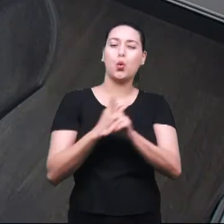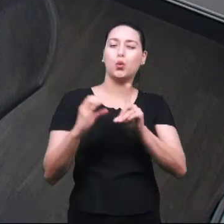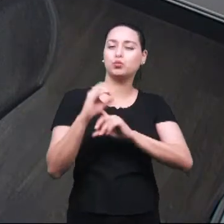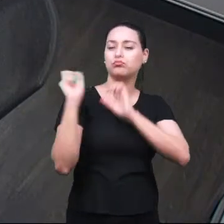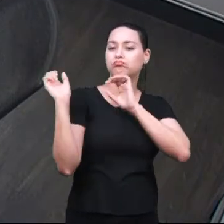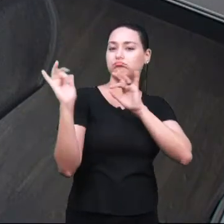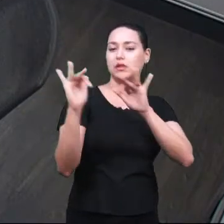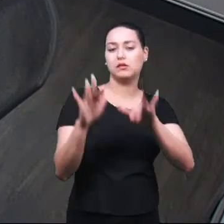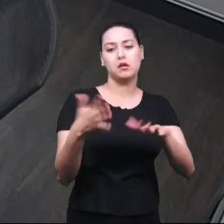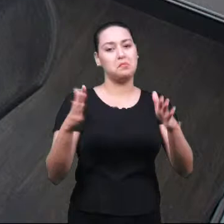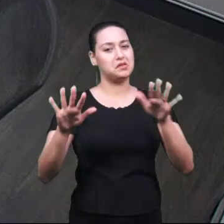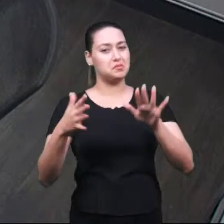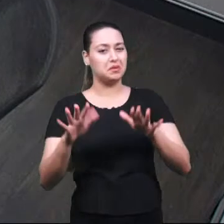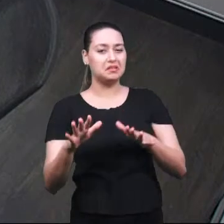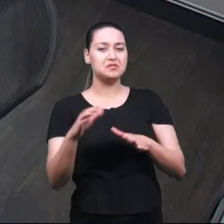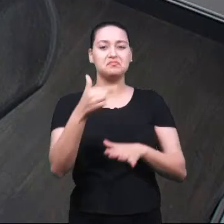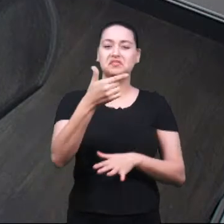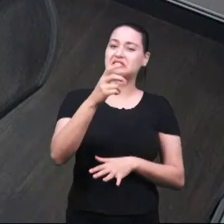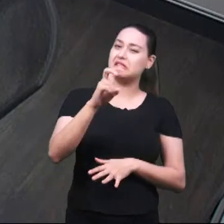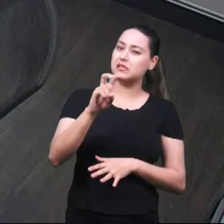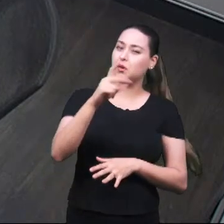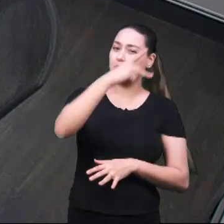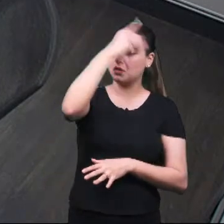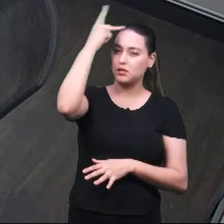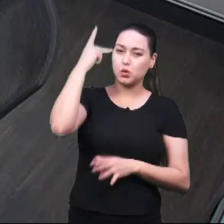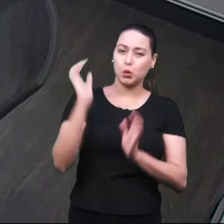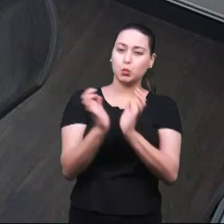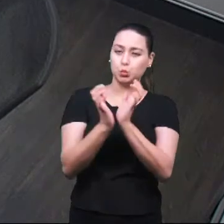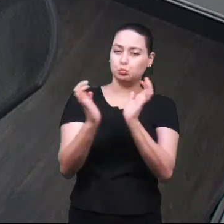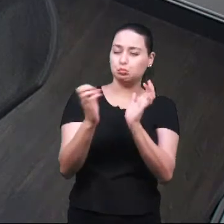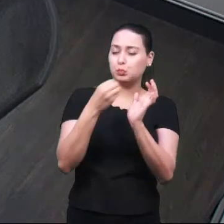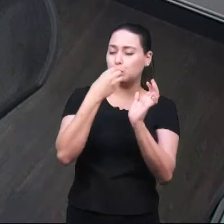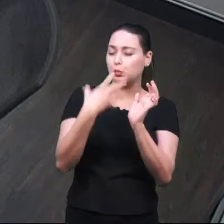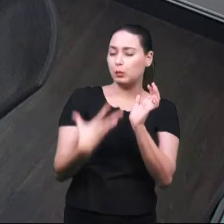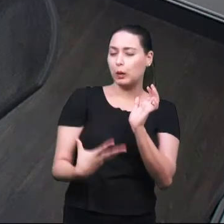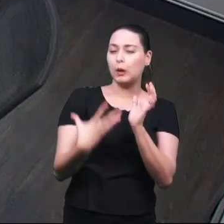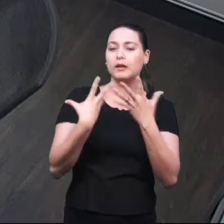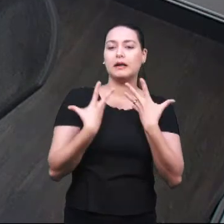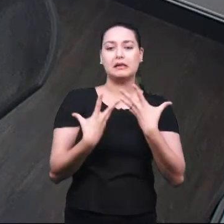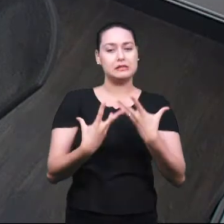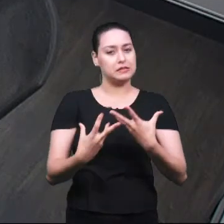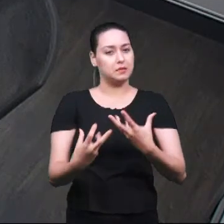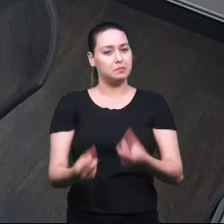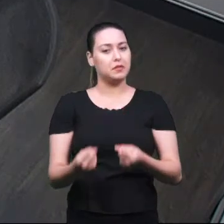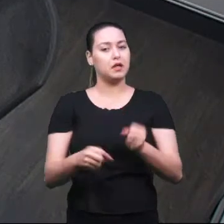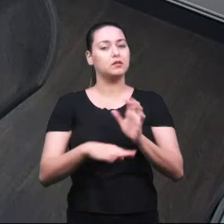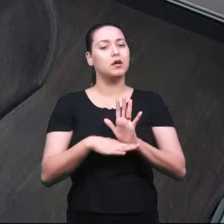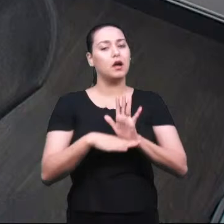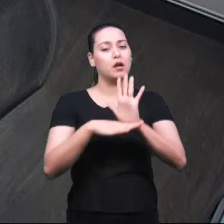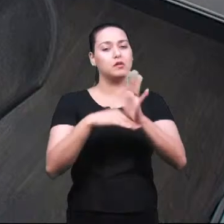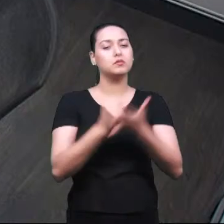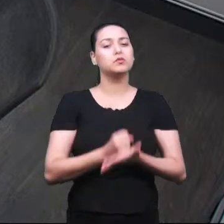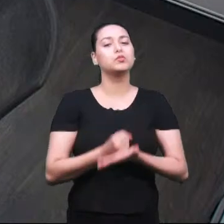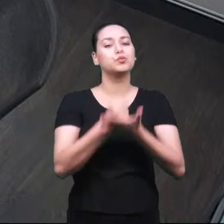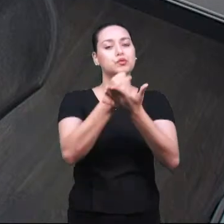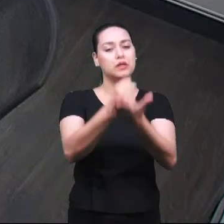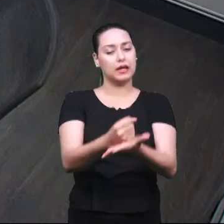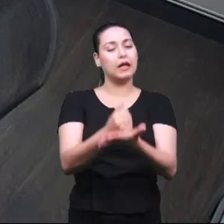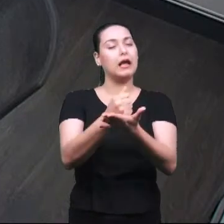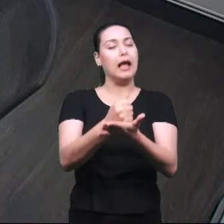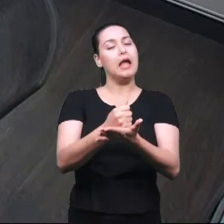pessoas. Bom. Um bom grupo ali e que tem recebido assistência, e temos um diácono